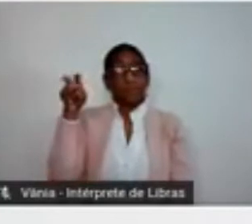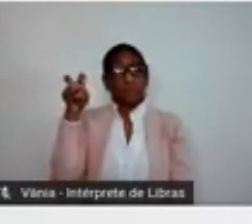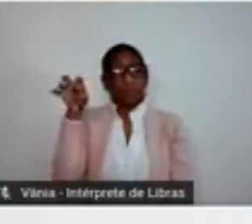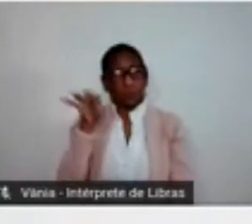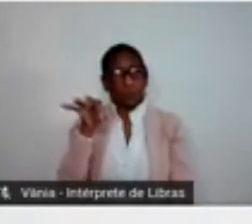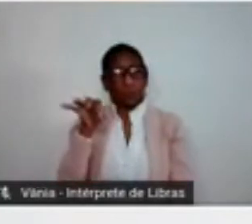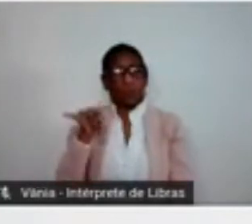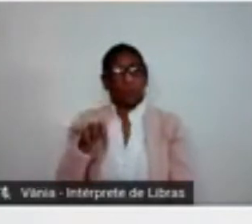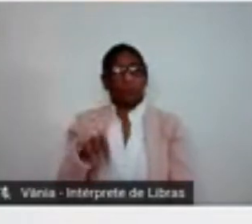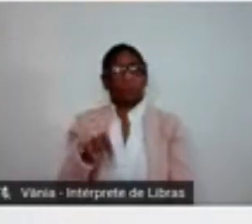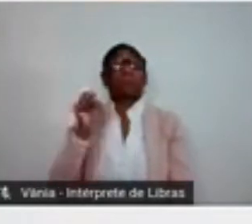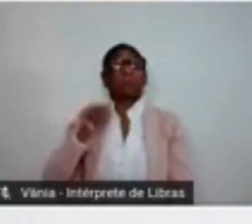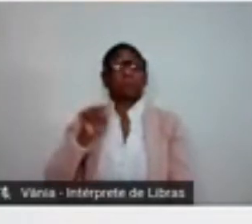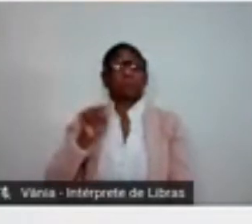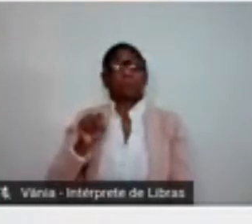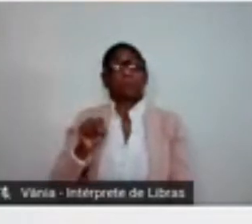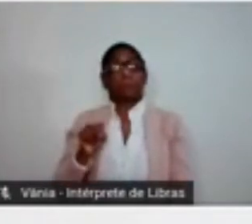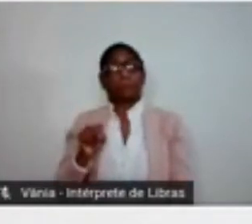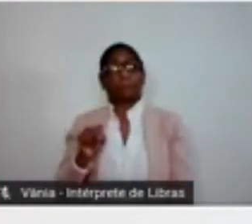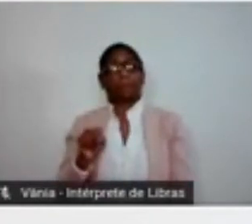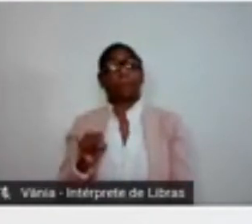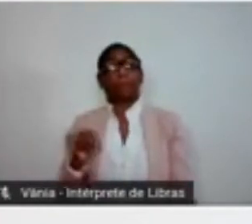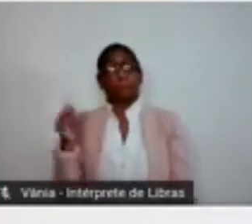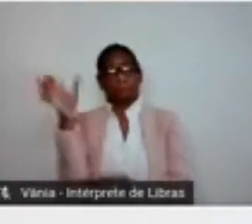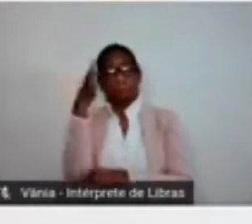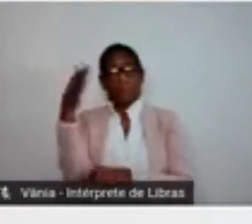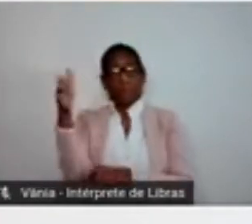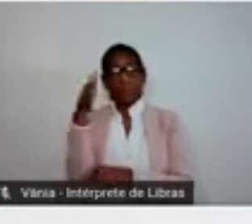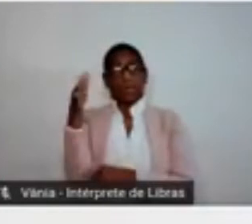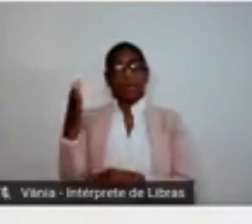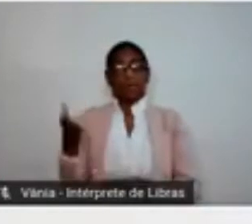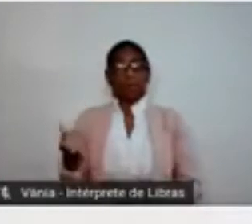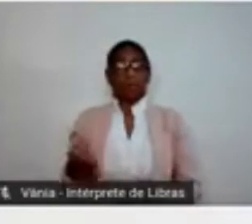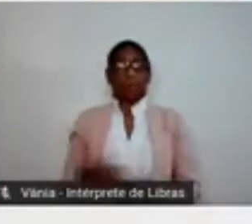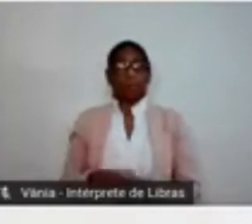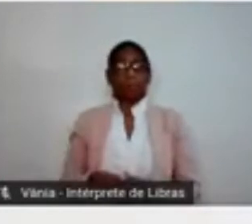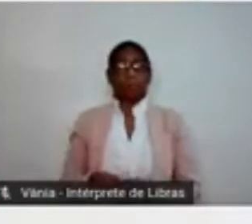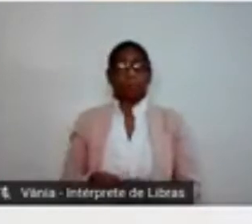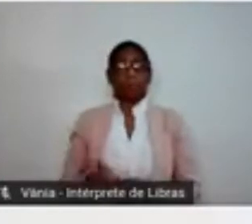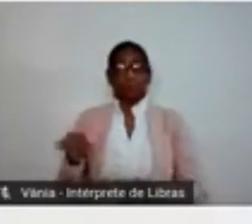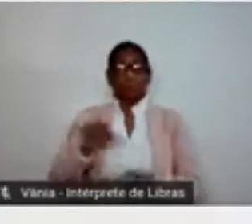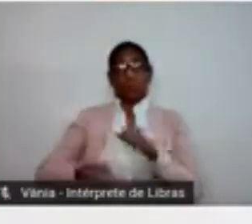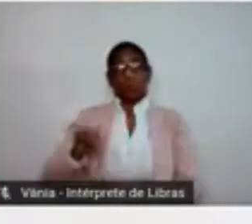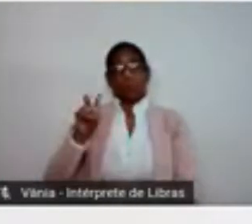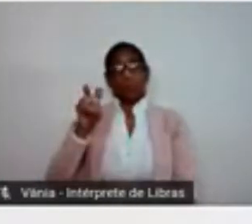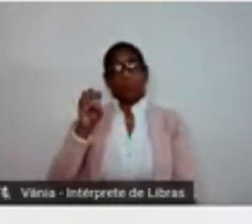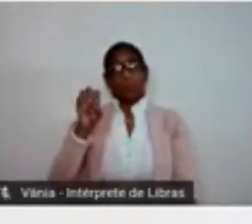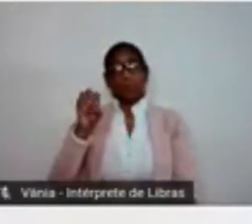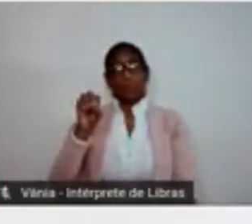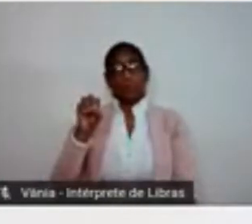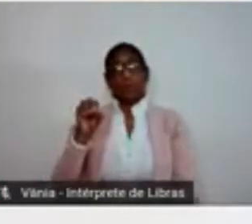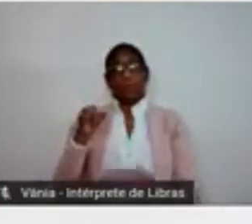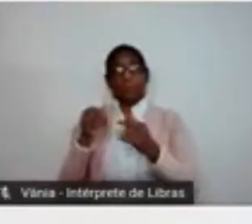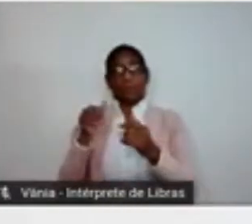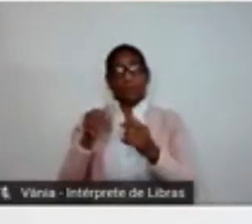né? Na verdade, ficou com 20, na bandeira 50, preta, exato. E passou para 50%, foi até um pedido